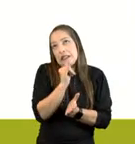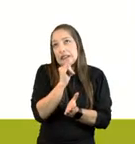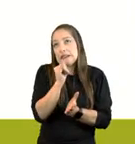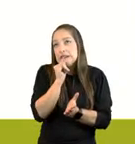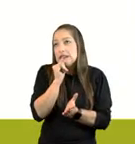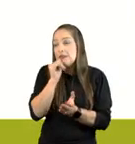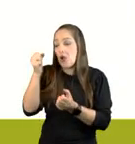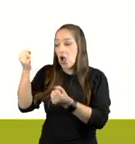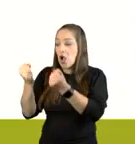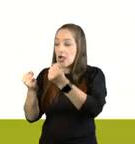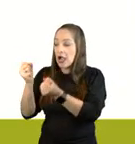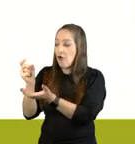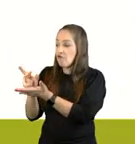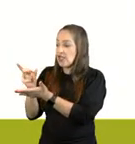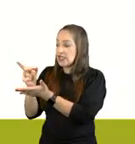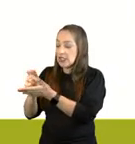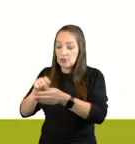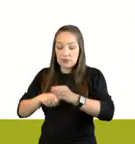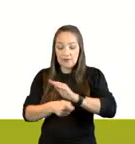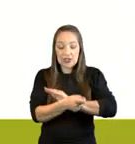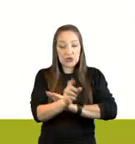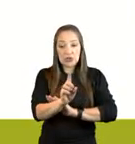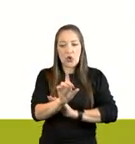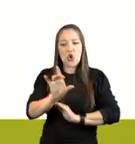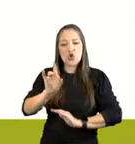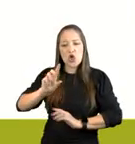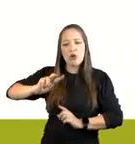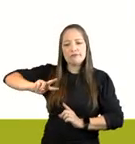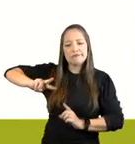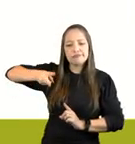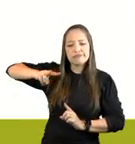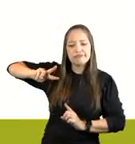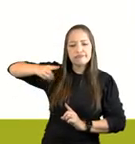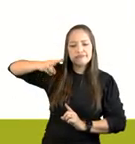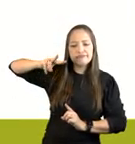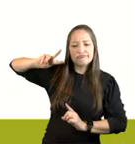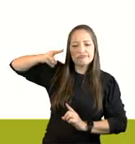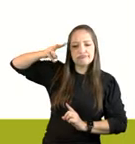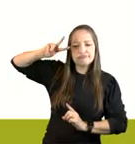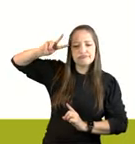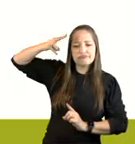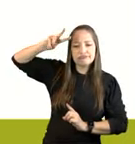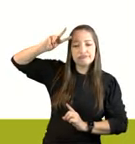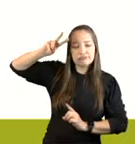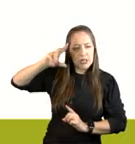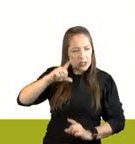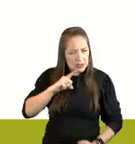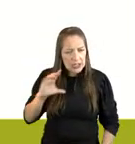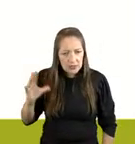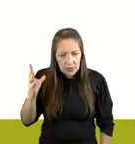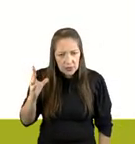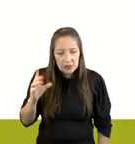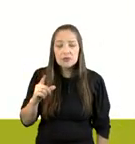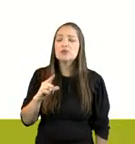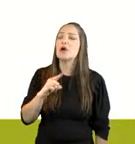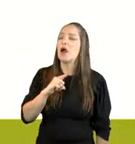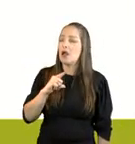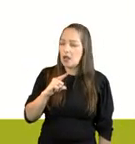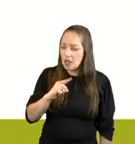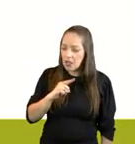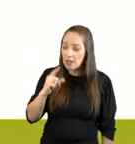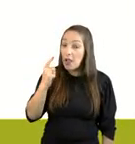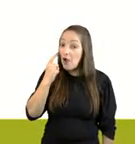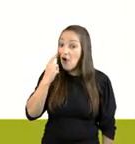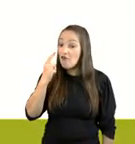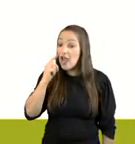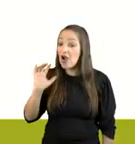mais investiu um centavo, só ganhou rendimento. Então, existem os casos assim? Existem. Mas vamos ver o